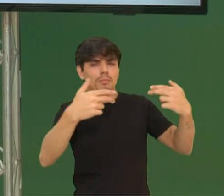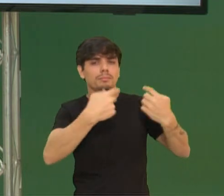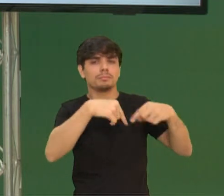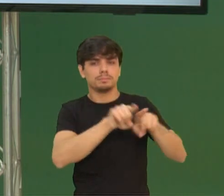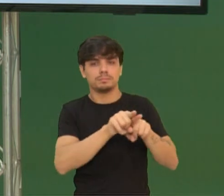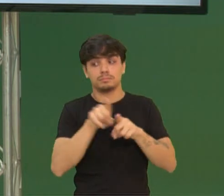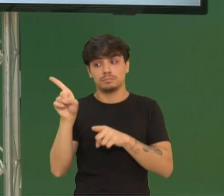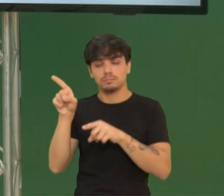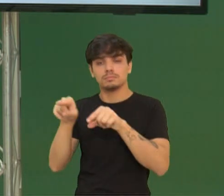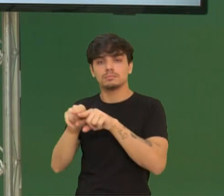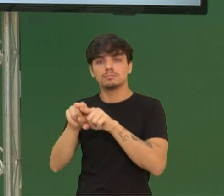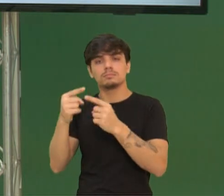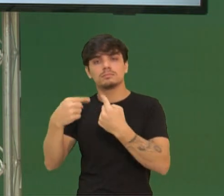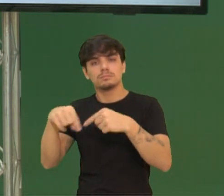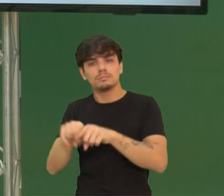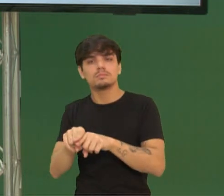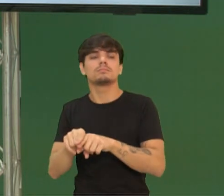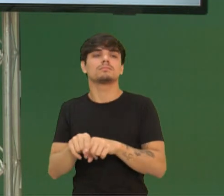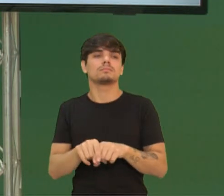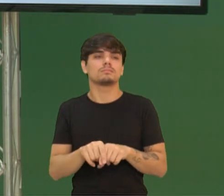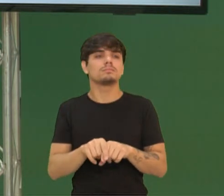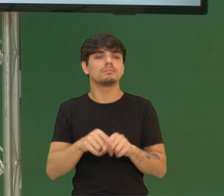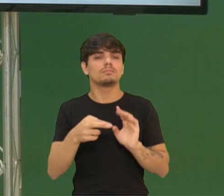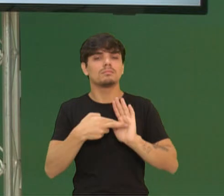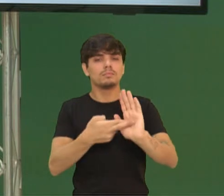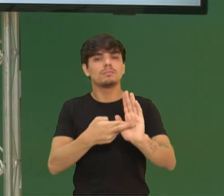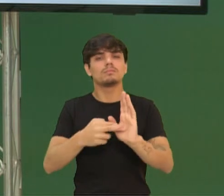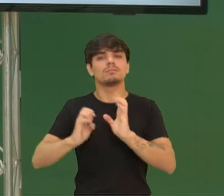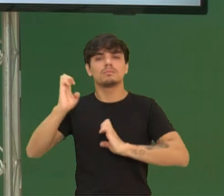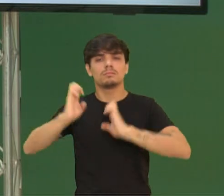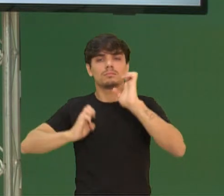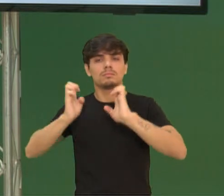ciclista, mas está bem escondido, né?